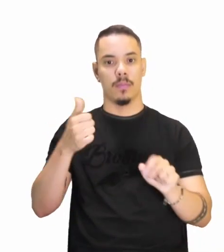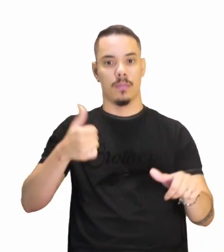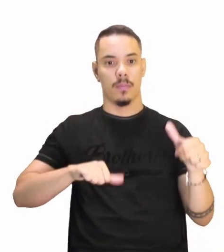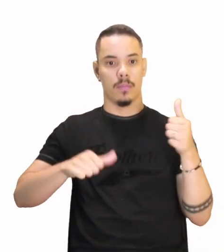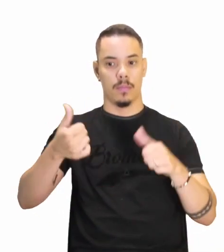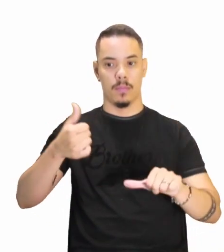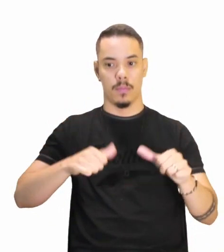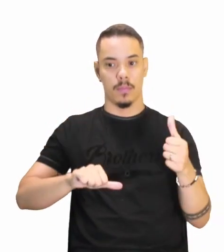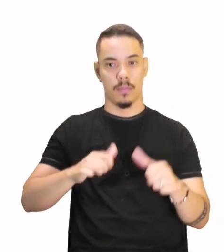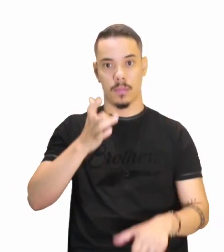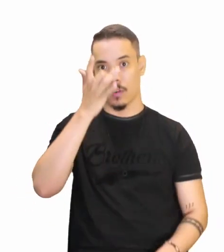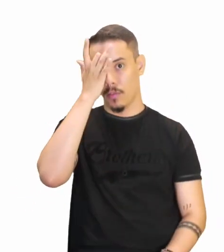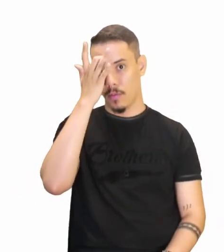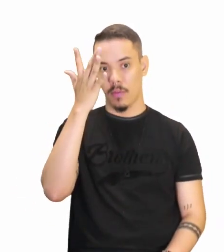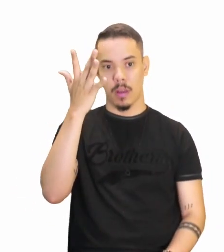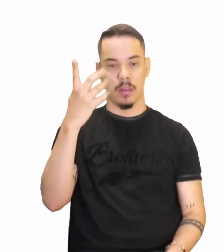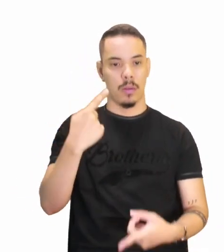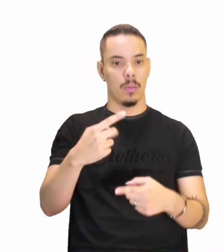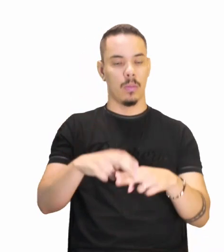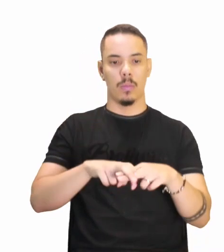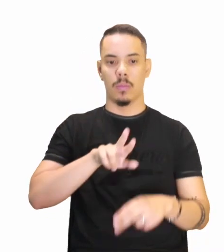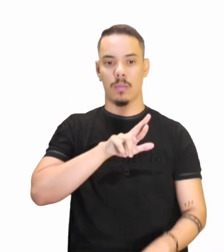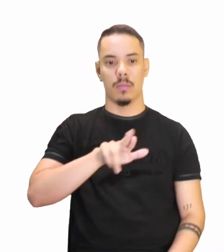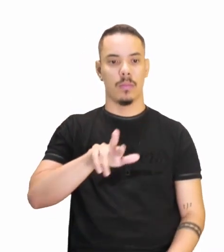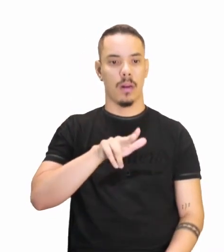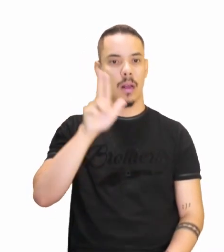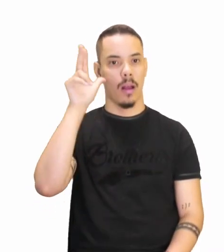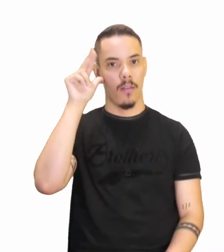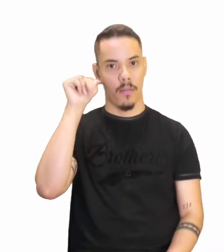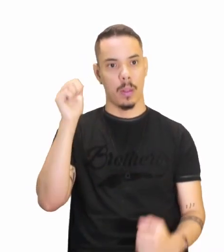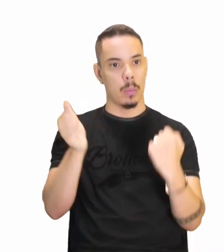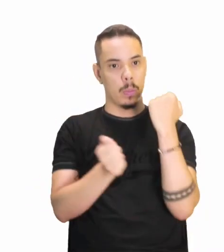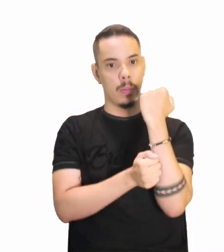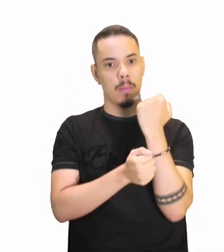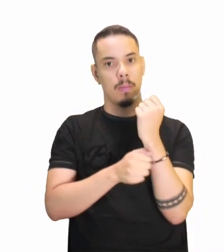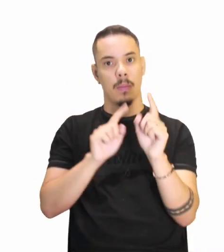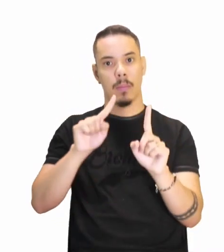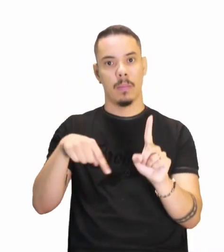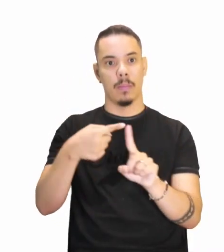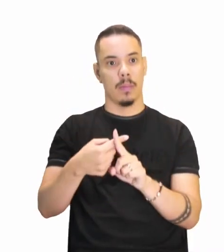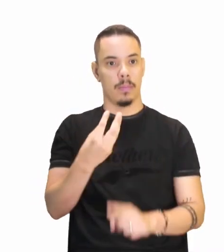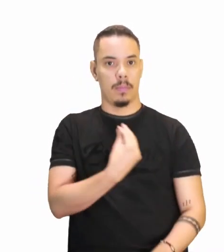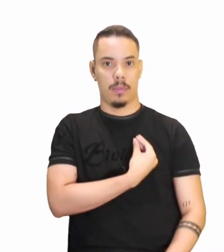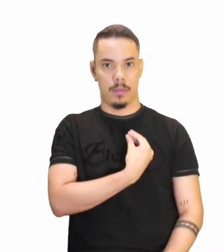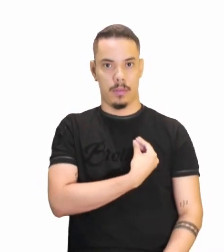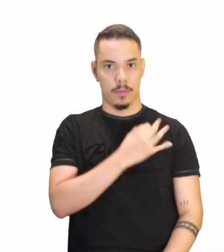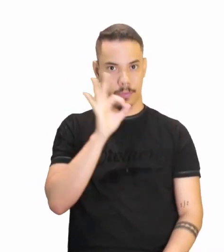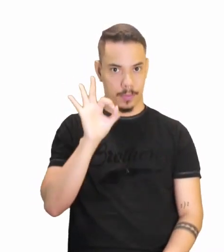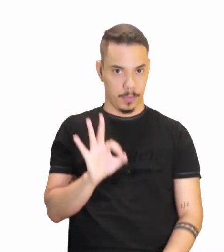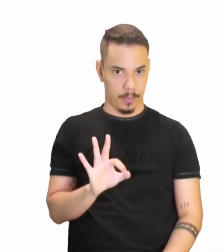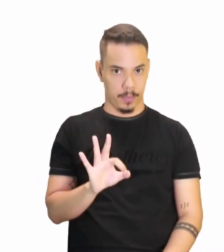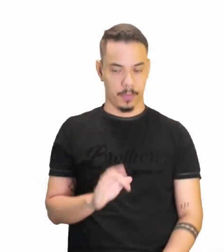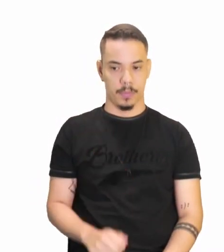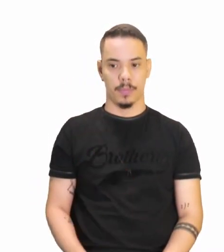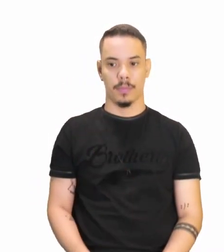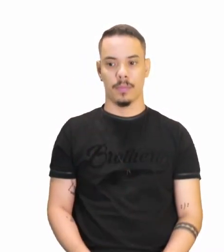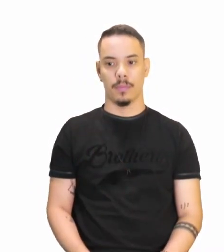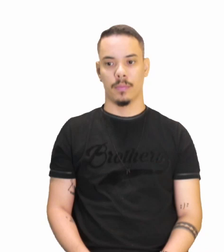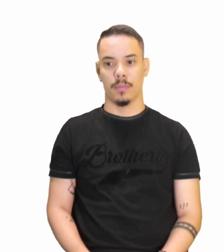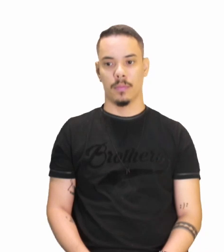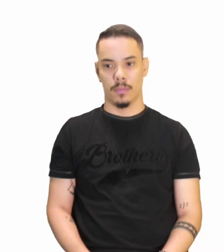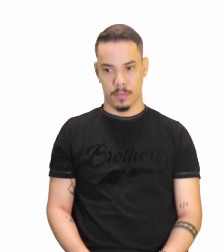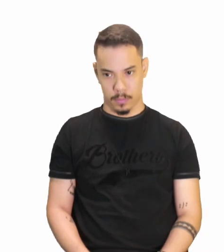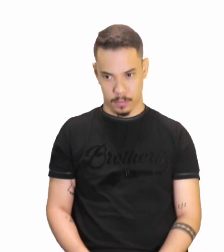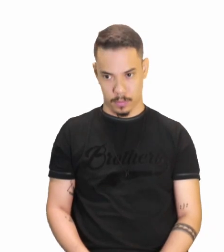bem fácil e se notas referindo a cavalo de madeira e ao presente que foi o presente belezinha então aqui